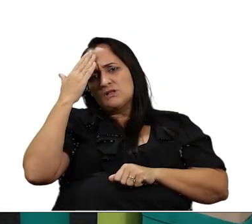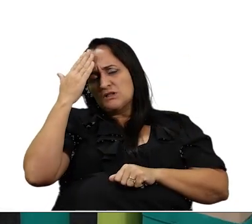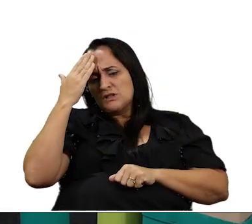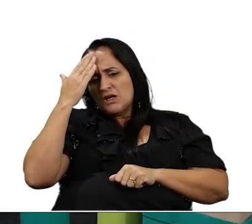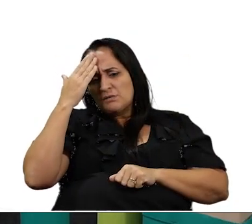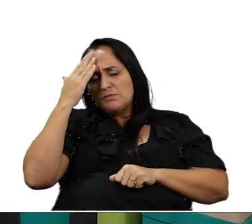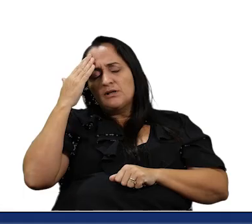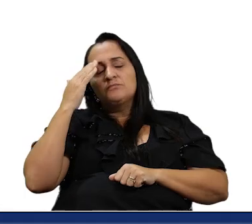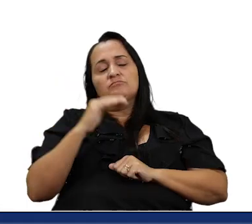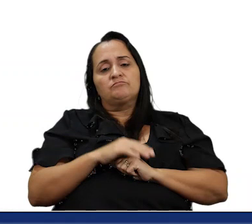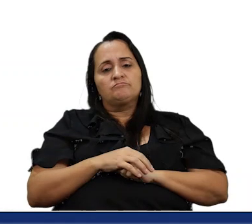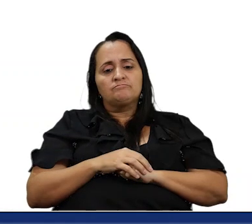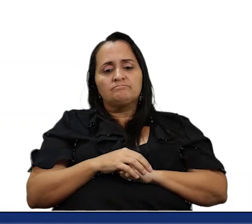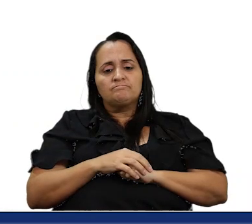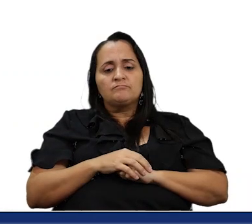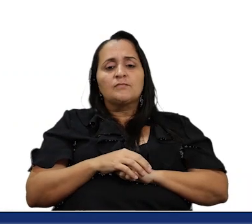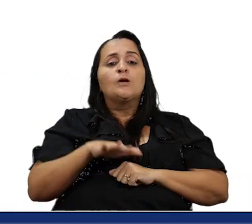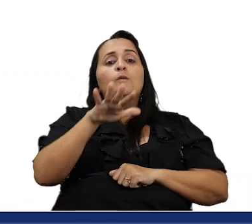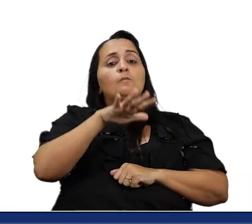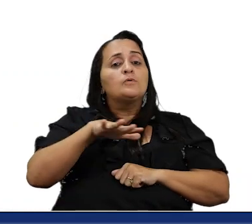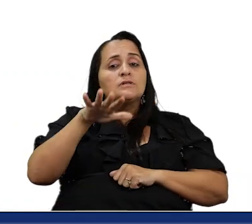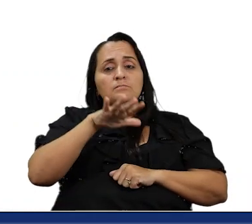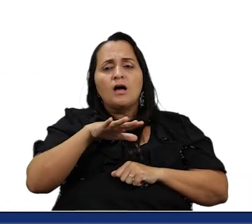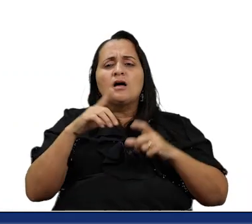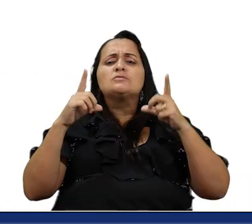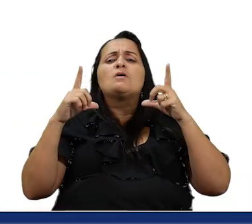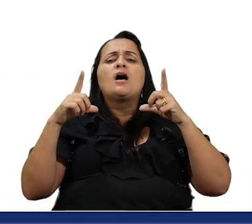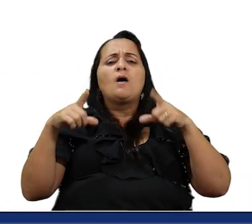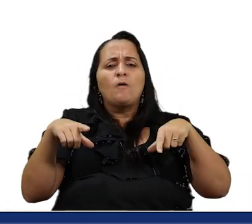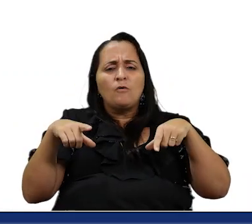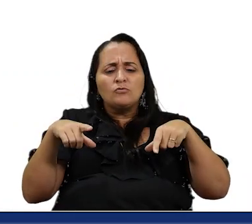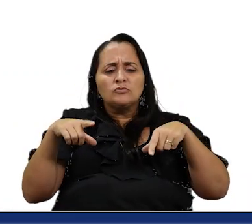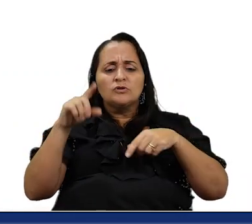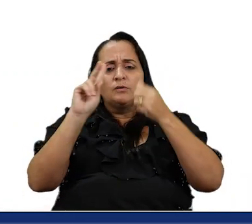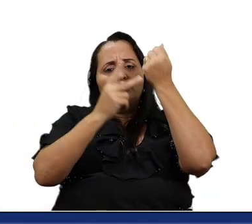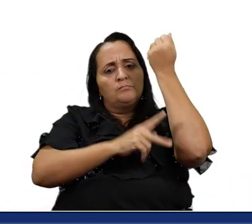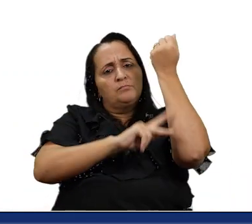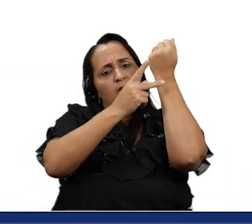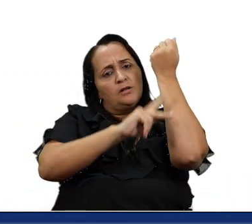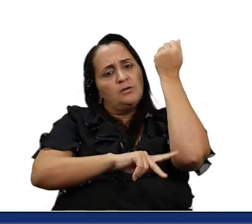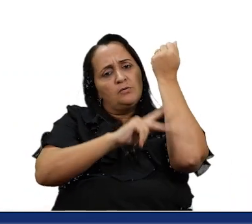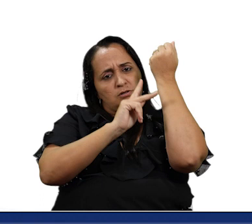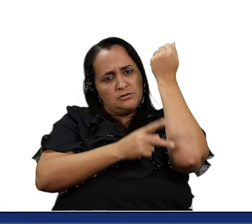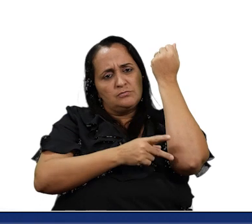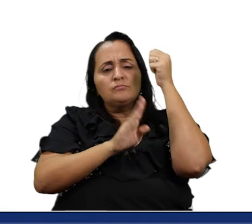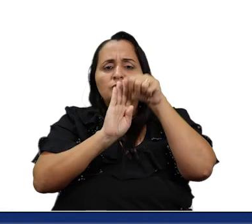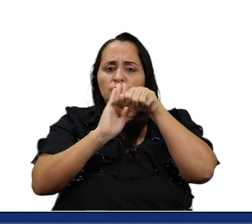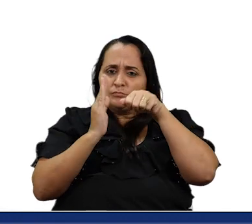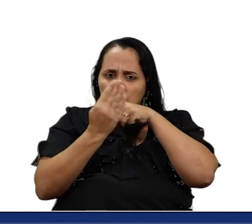informação um pouco abaixo. O espaço é localizado no Centro Histórico de Salvador e